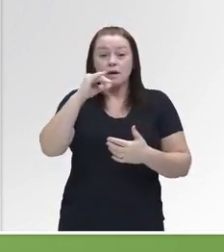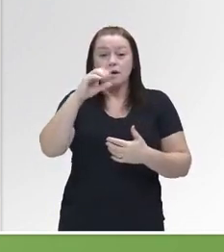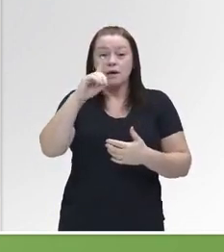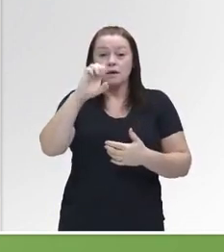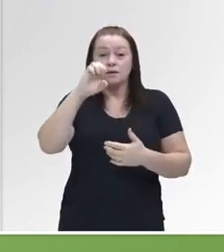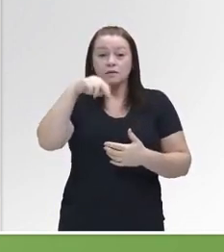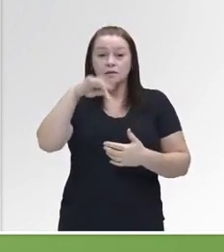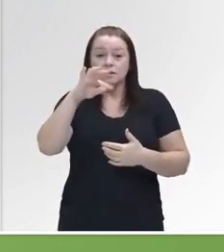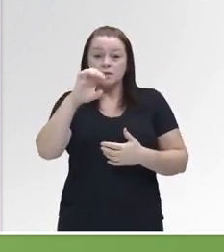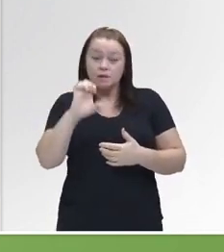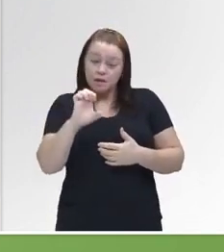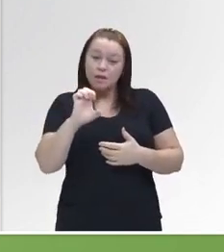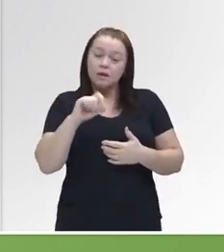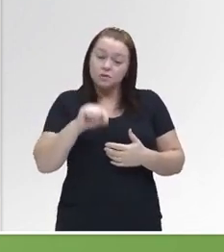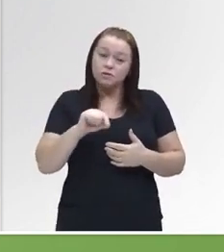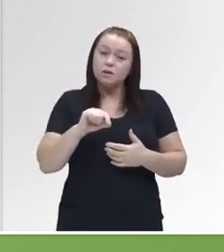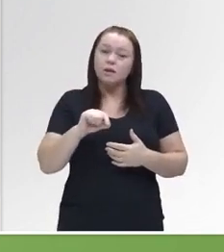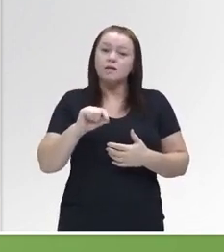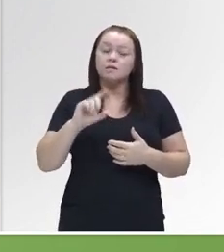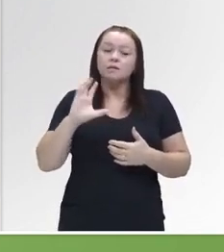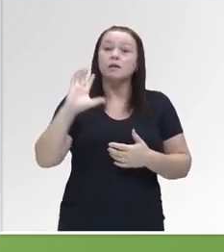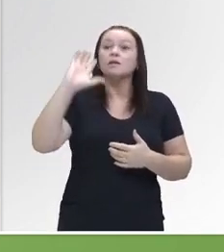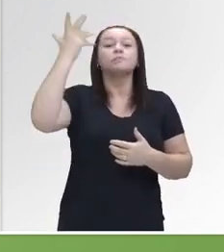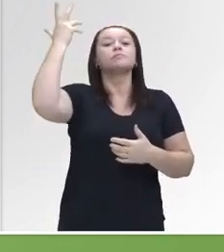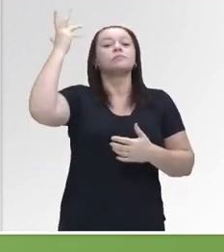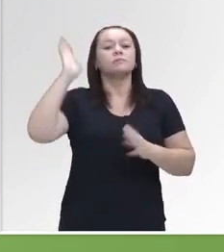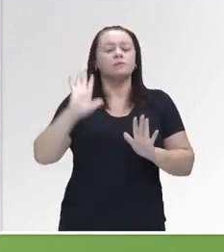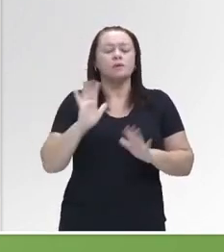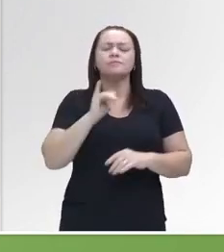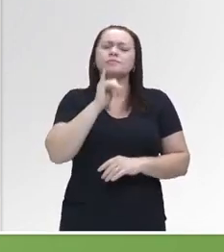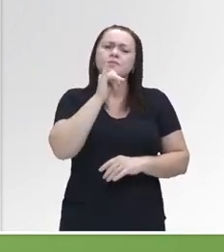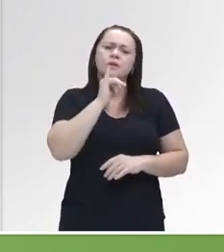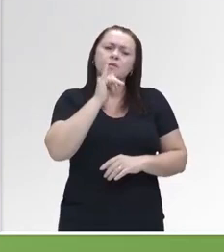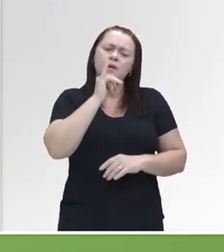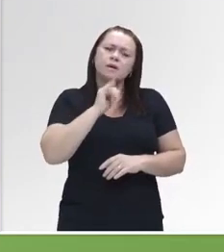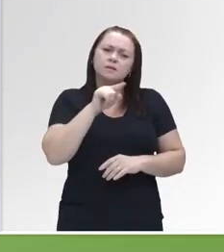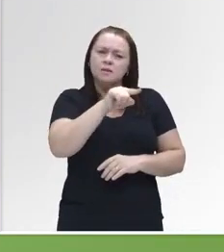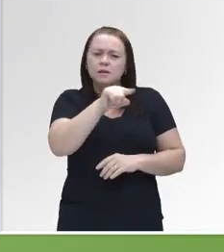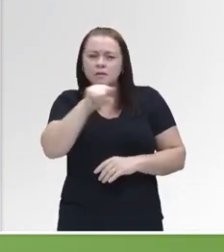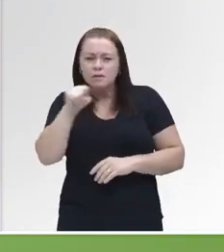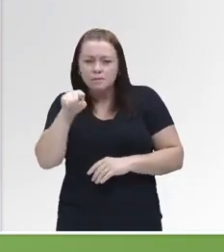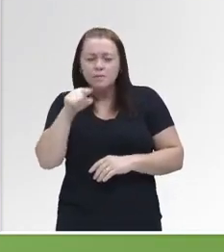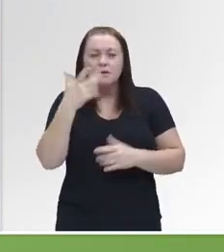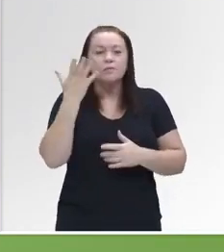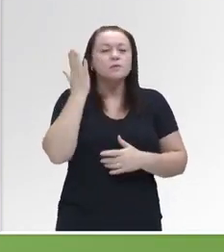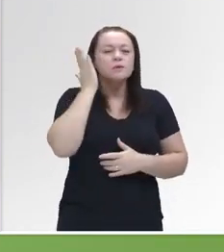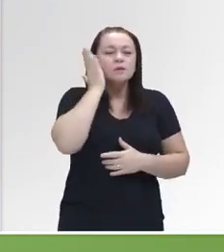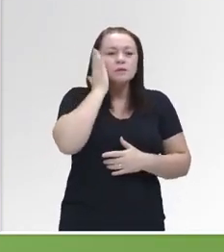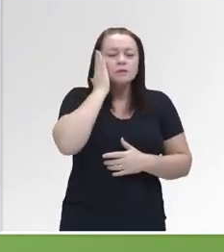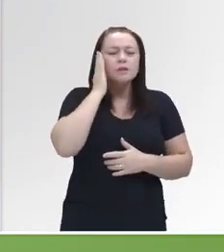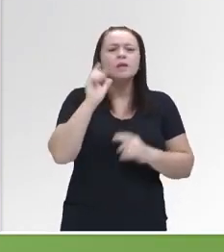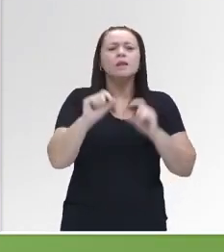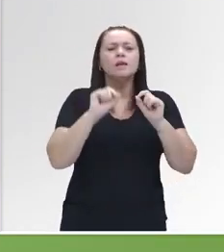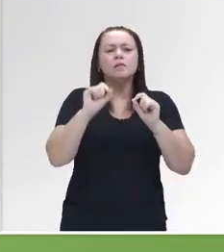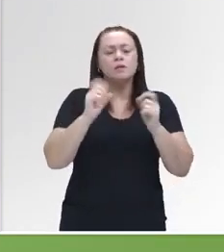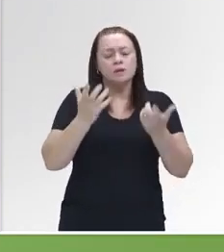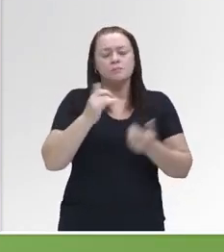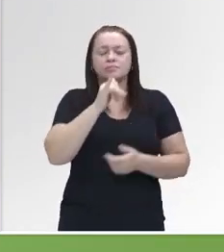é intencional. Exemplo para vocês entenderem o que pode ser caracterizado como um